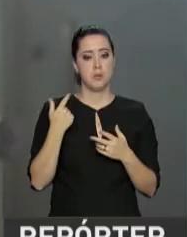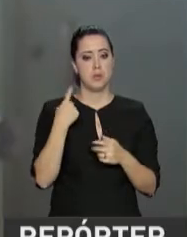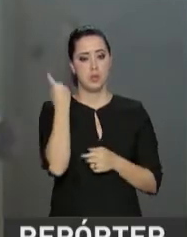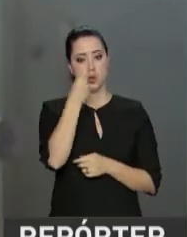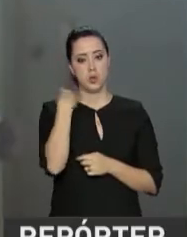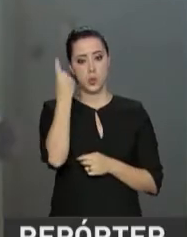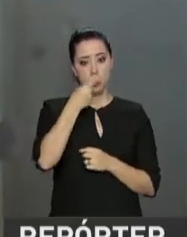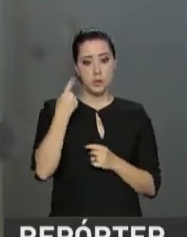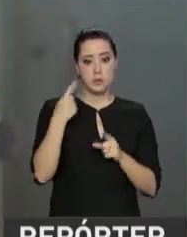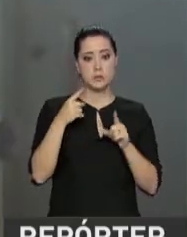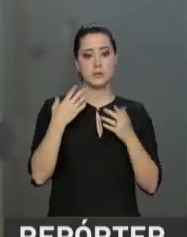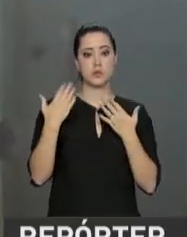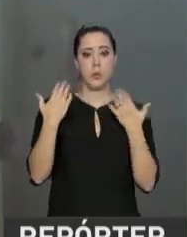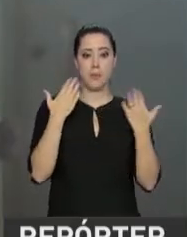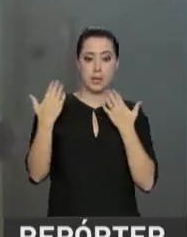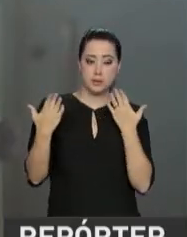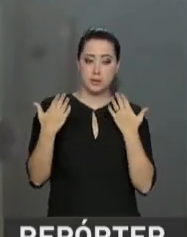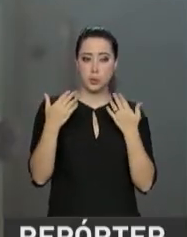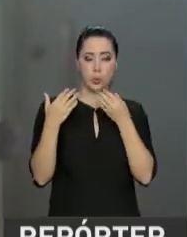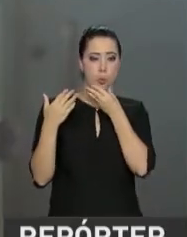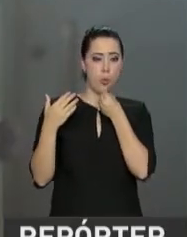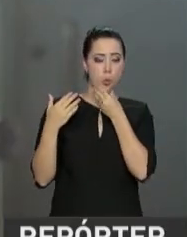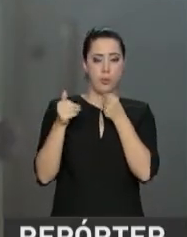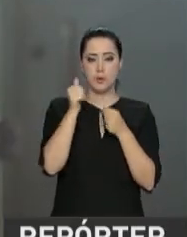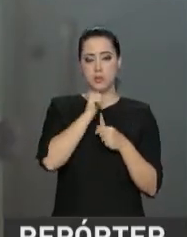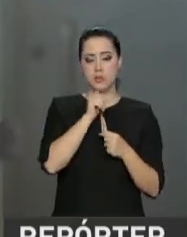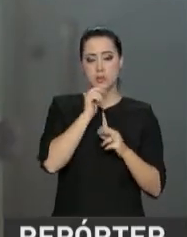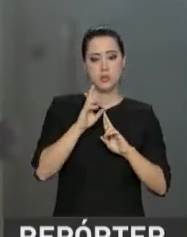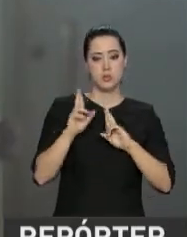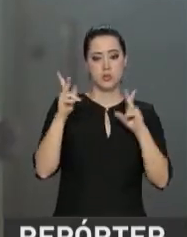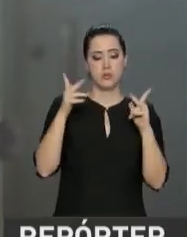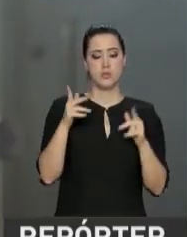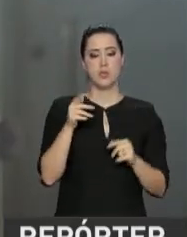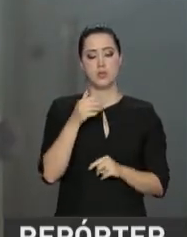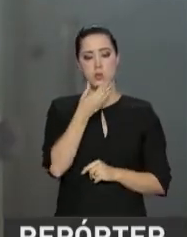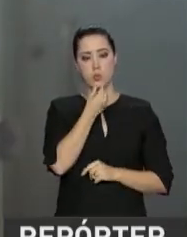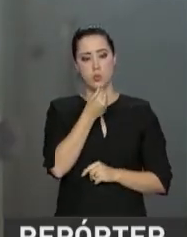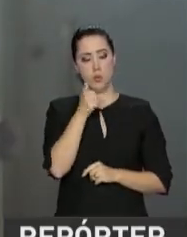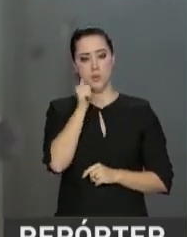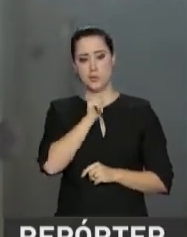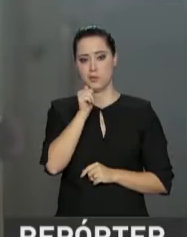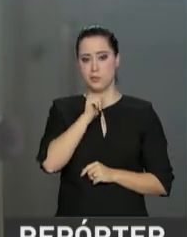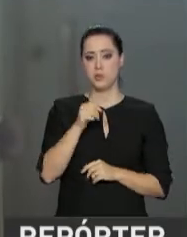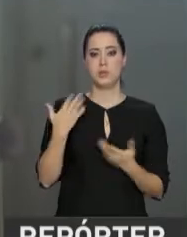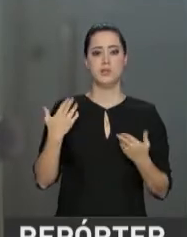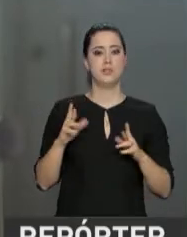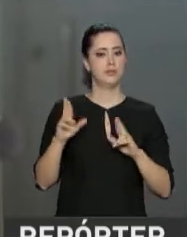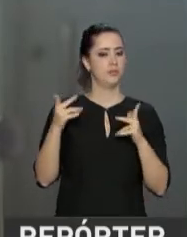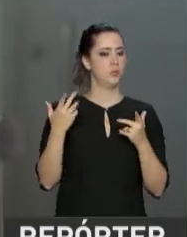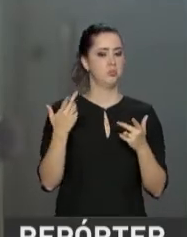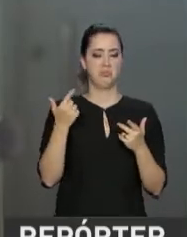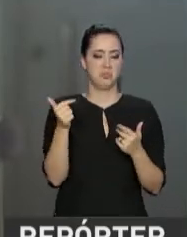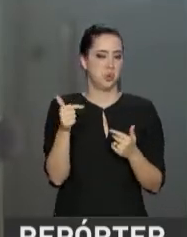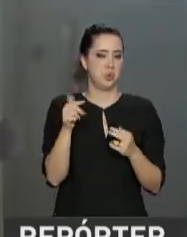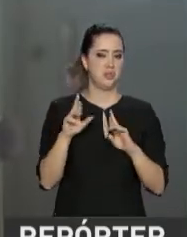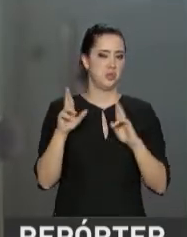horas e ainda tem uma diferença importante entre homens e mulheres essa diferença não mudou de 2016 e 2017